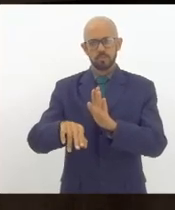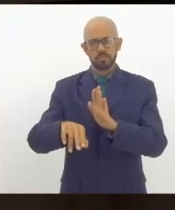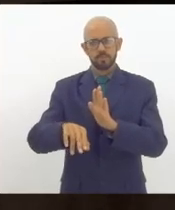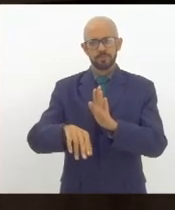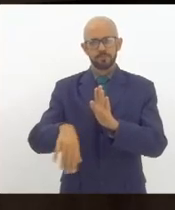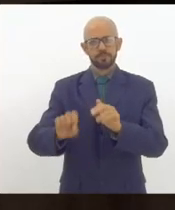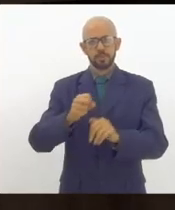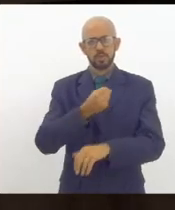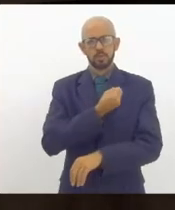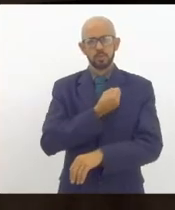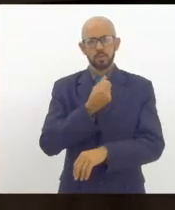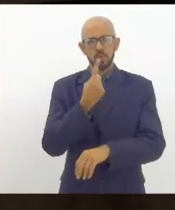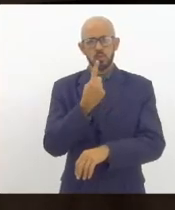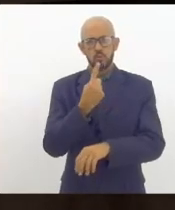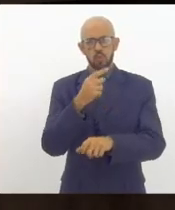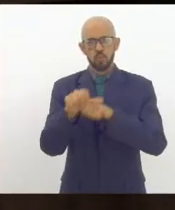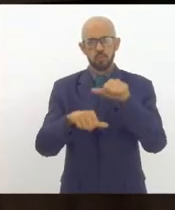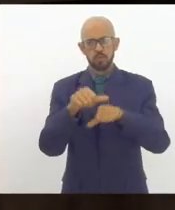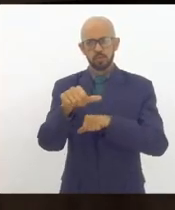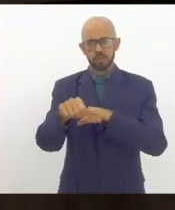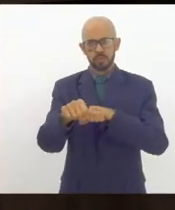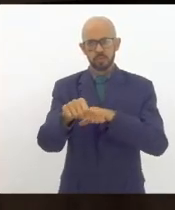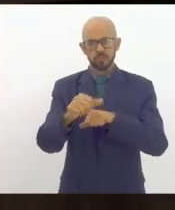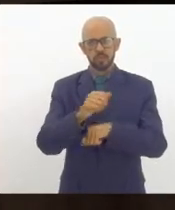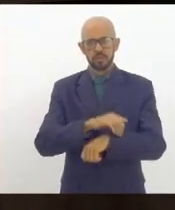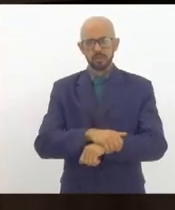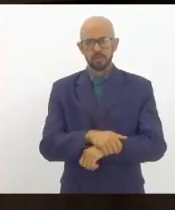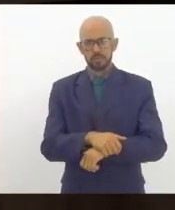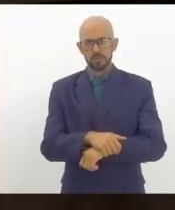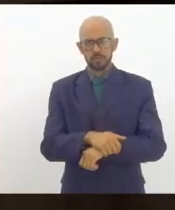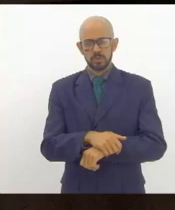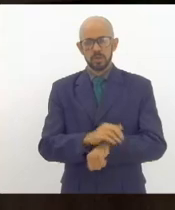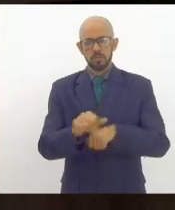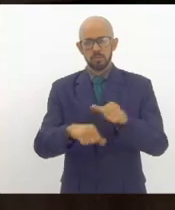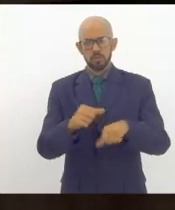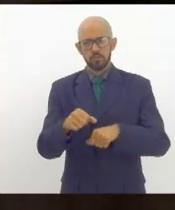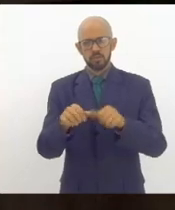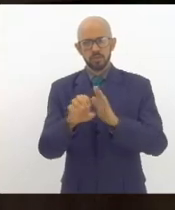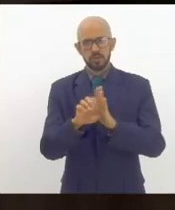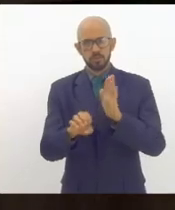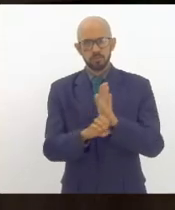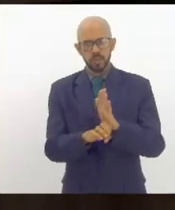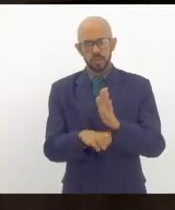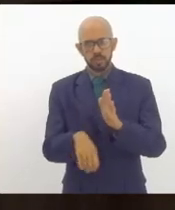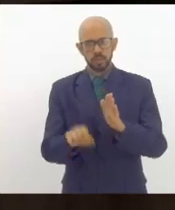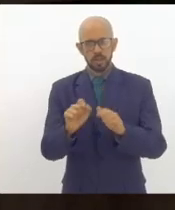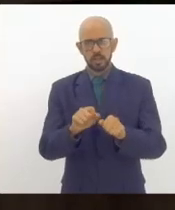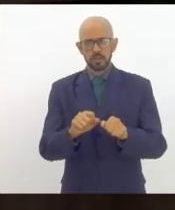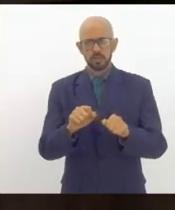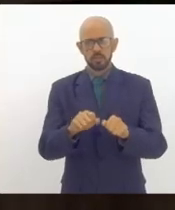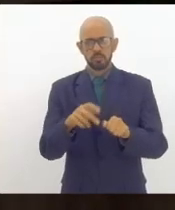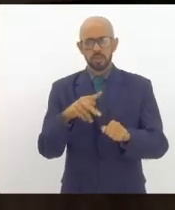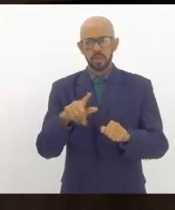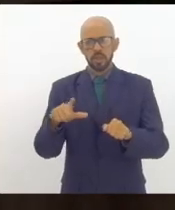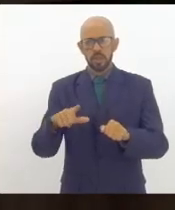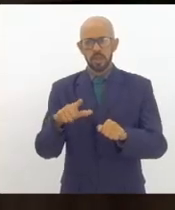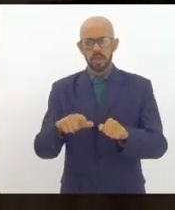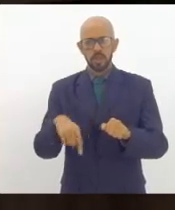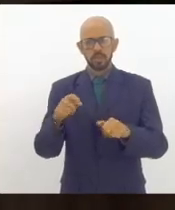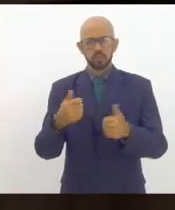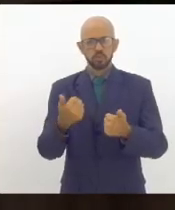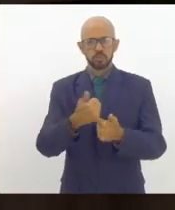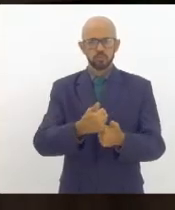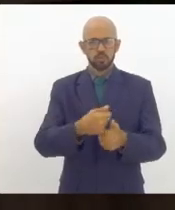emenda modificativa nº 1 modifix a ementa do projeto de lei que passa a vigorar com a seguinte